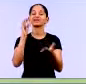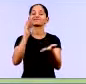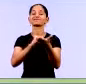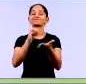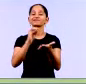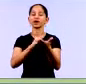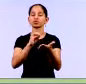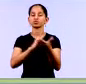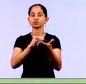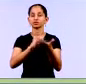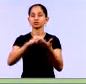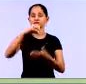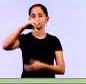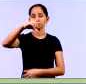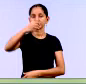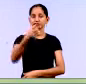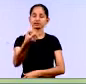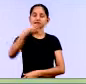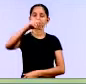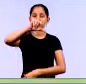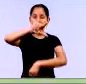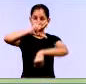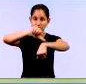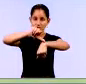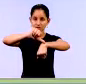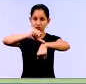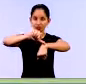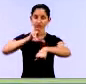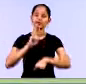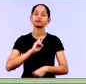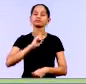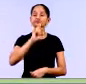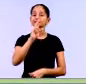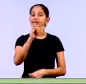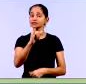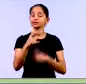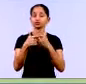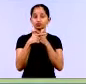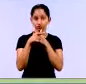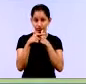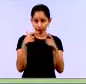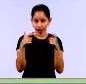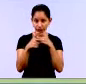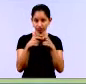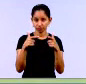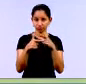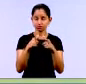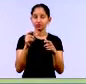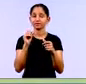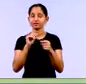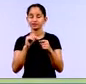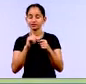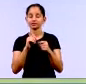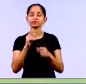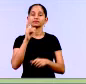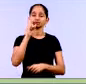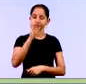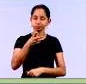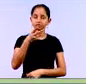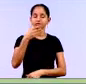960 horas aí, ok? Muito bem. Se eu dividir esse valor por